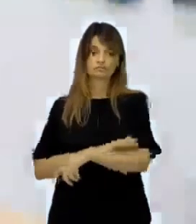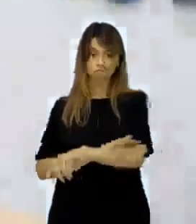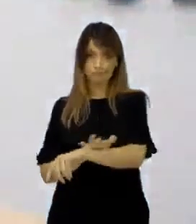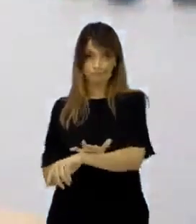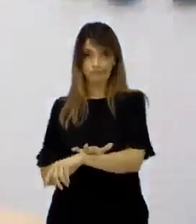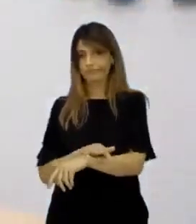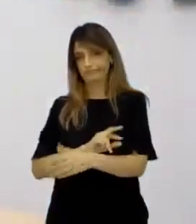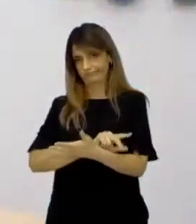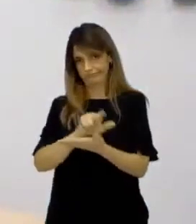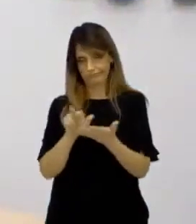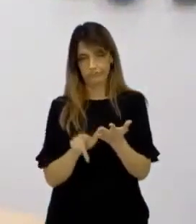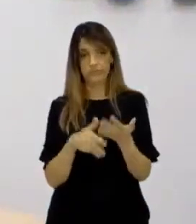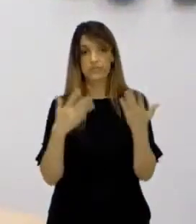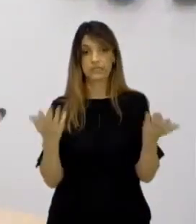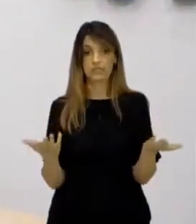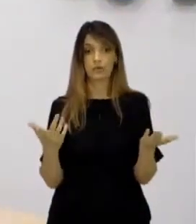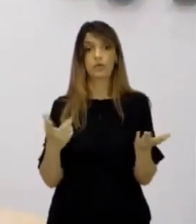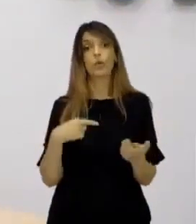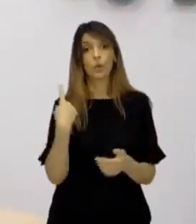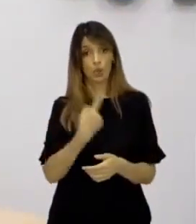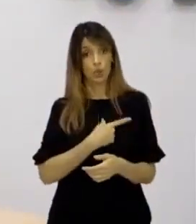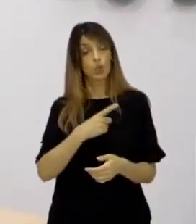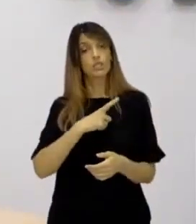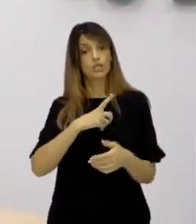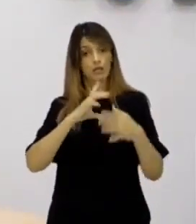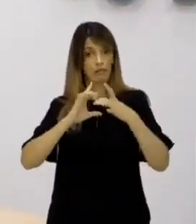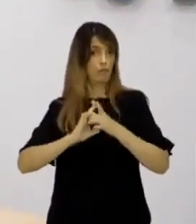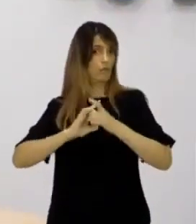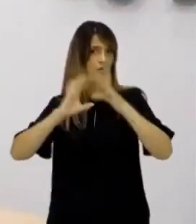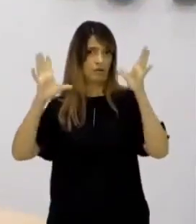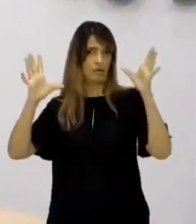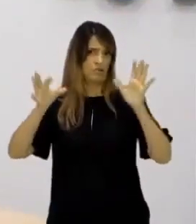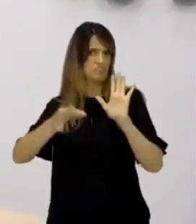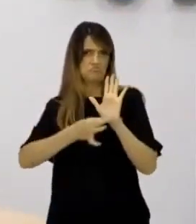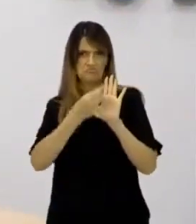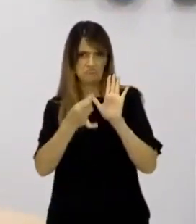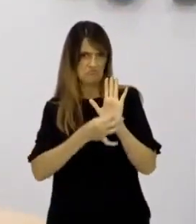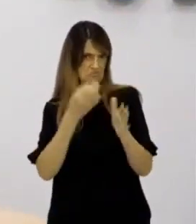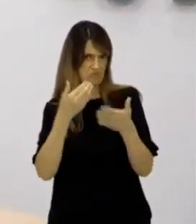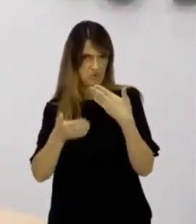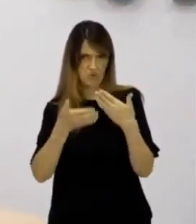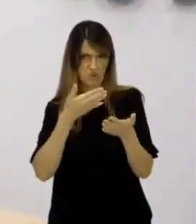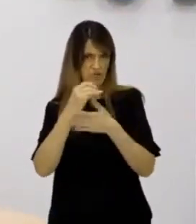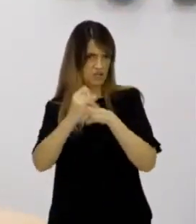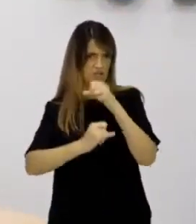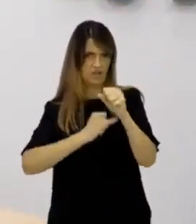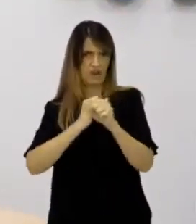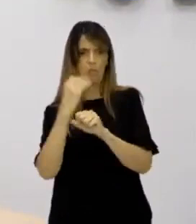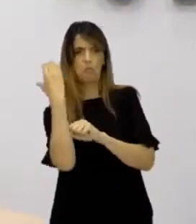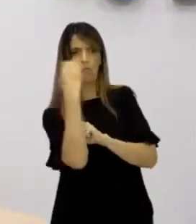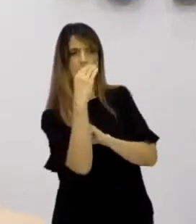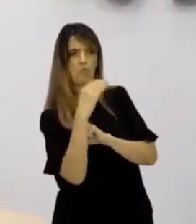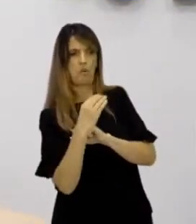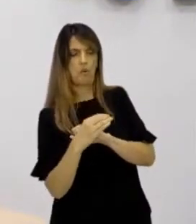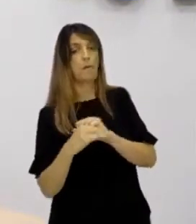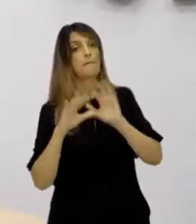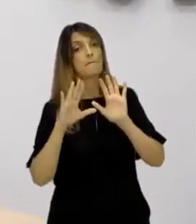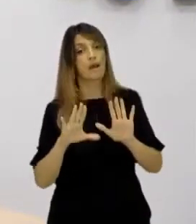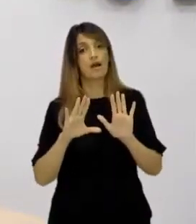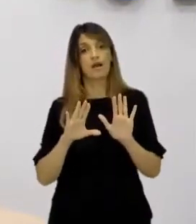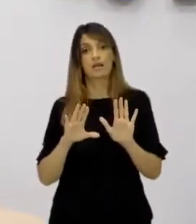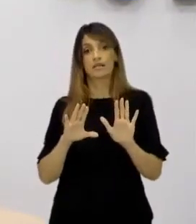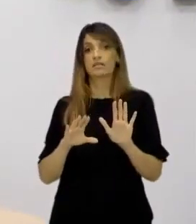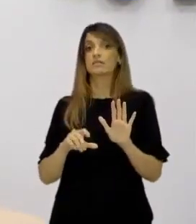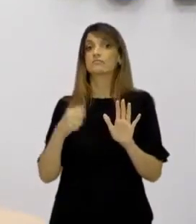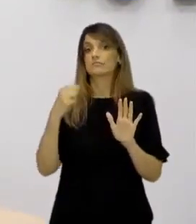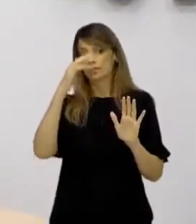o fato é, a gente tem liberdade de expor o que a gente quiser na internet, desde que isso não fira a legislação. E a